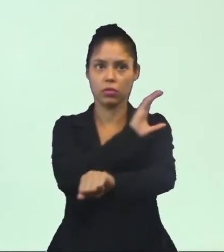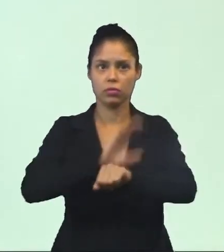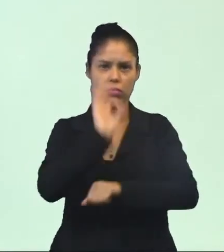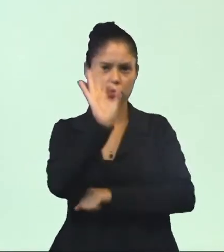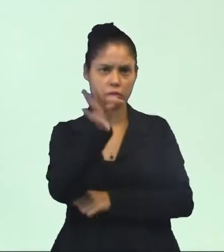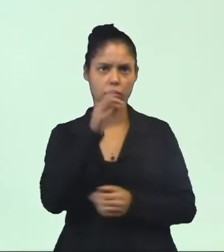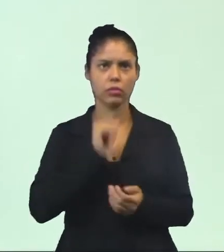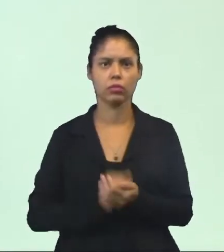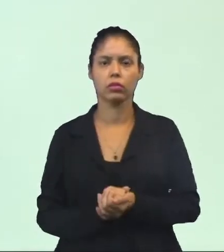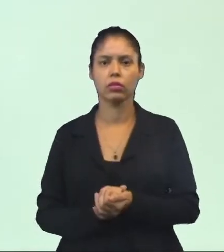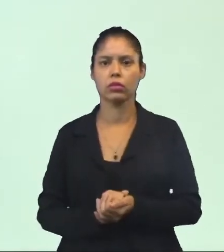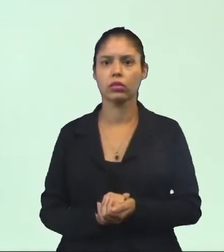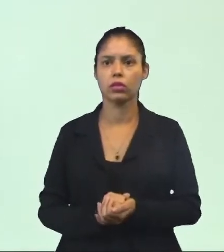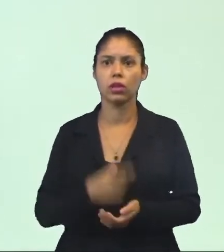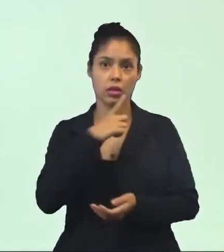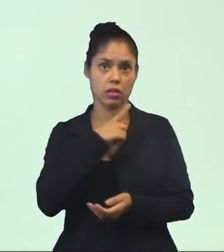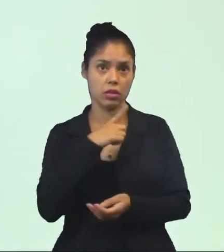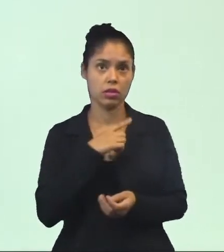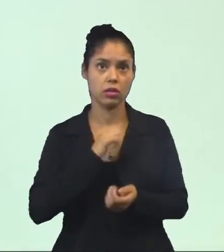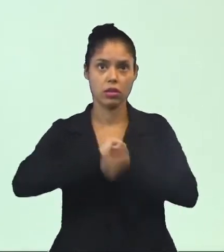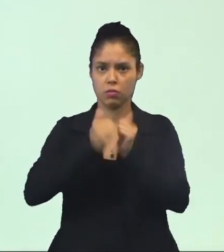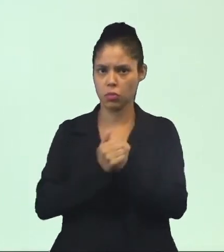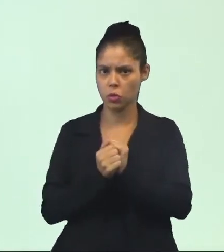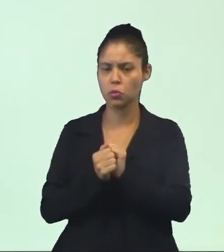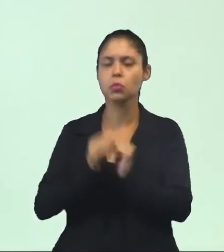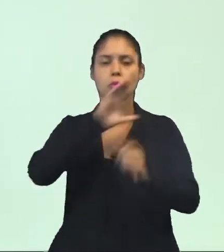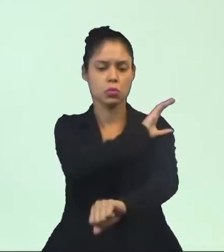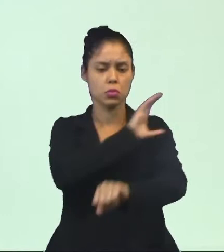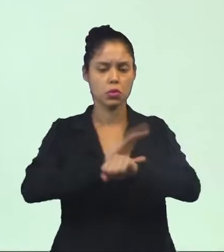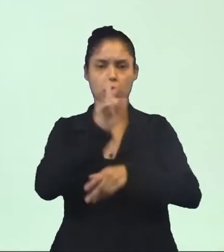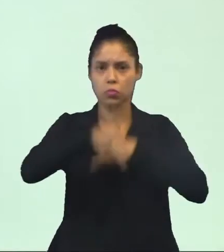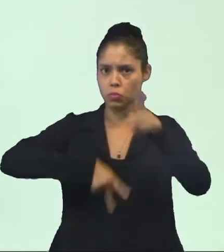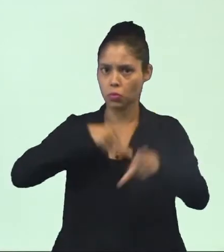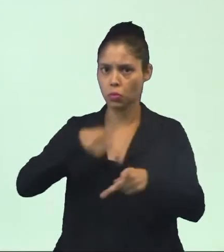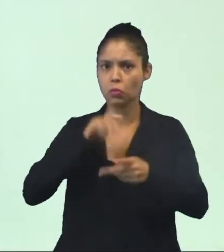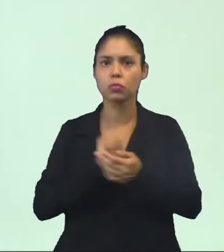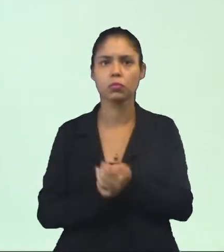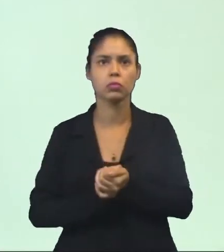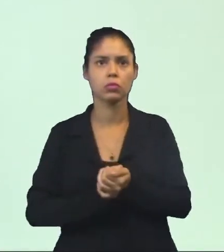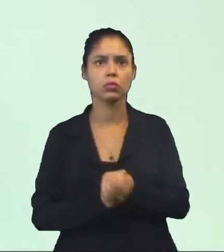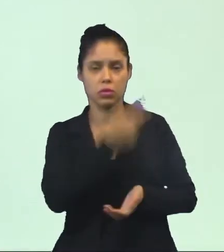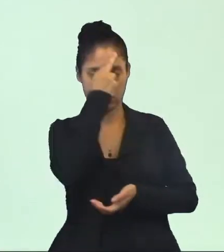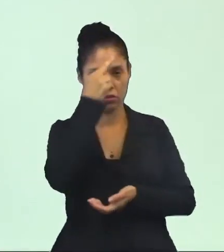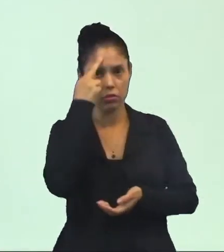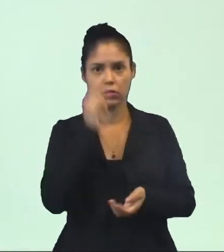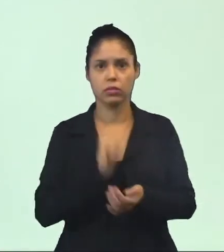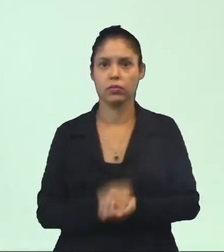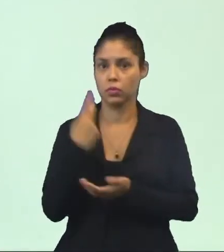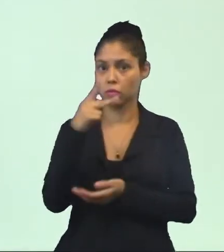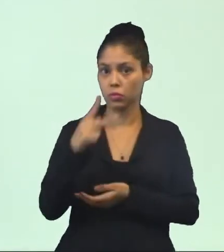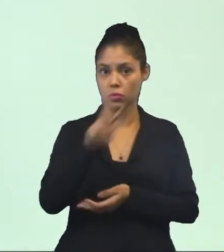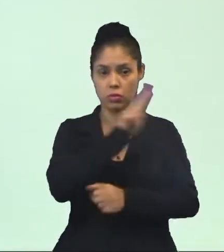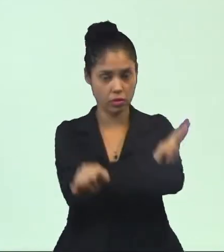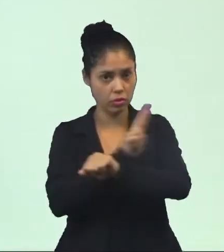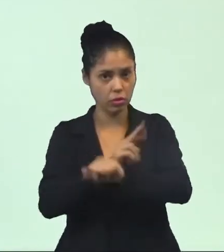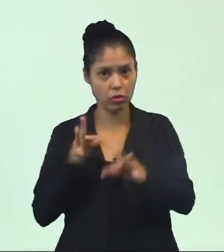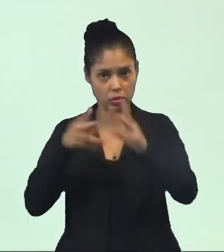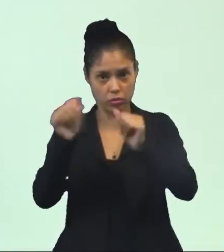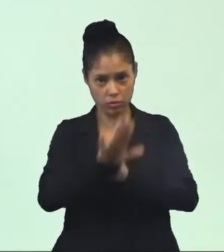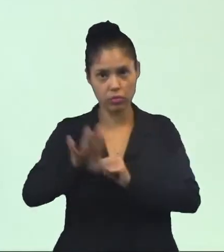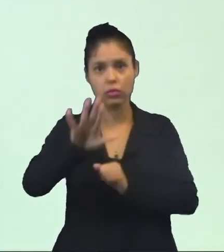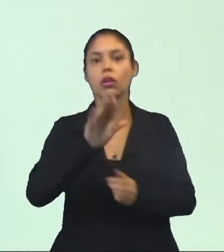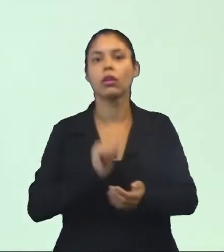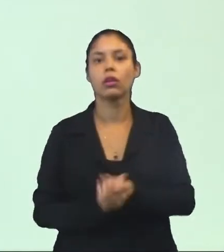certo? Tanto que a religião ela tem aspectos culturais. Varia a cultura de um povo, varia a história de um povo, a sua religião tem tudo a ver com